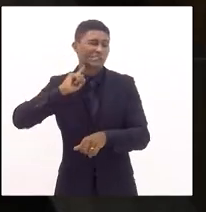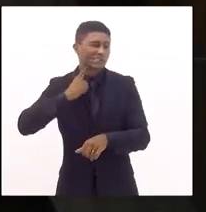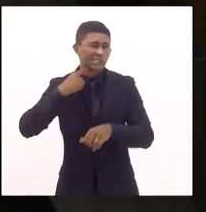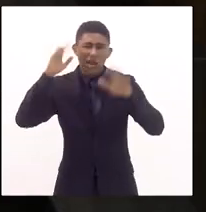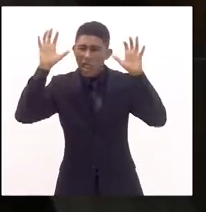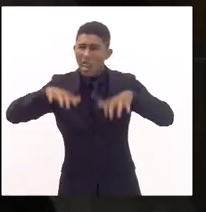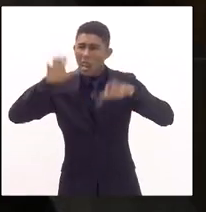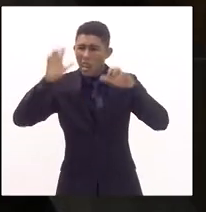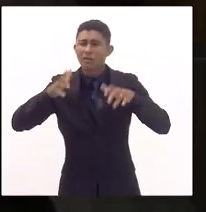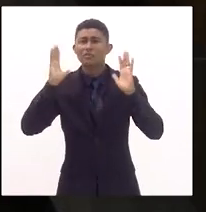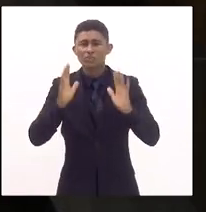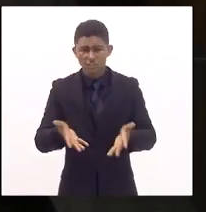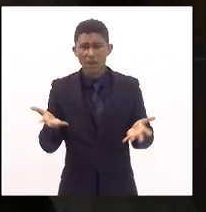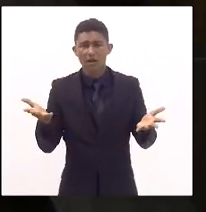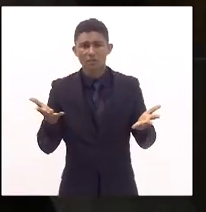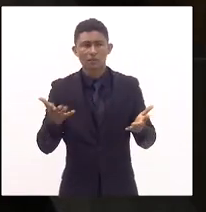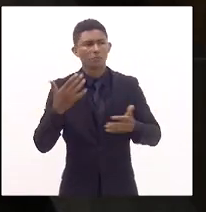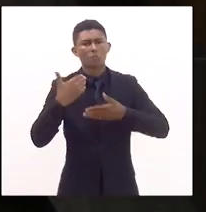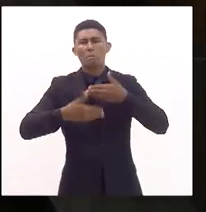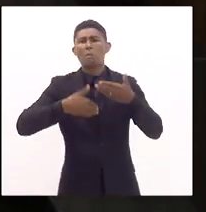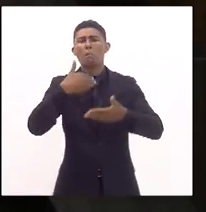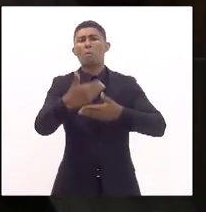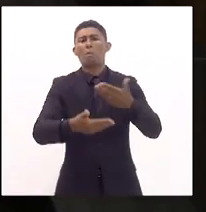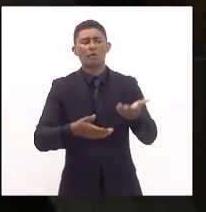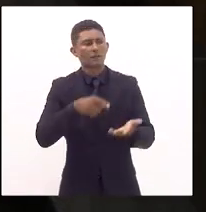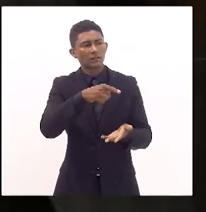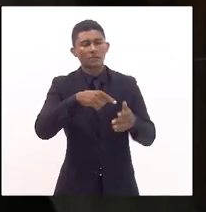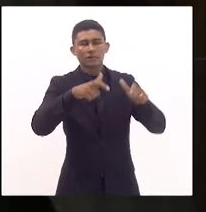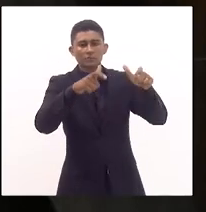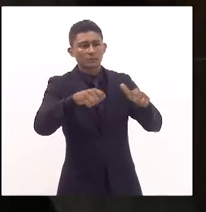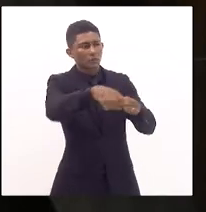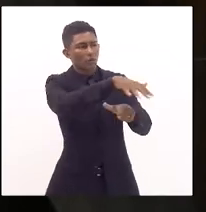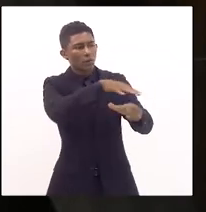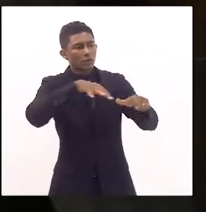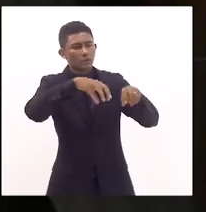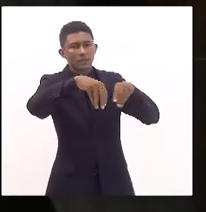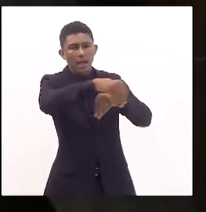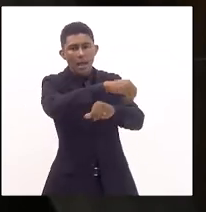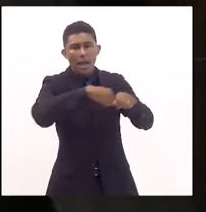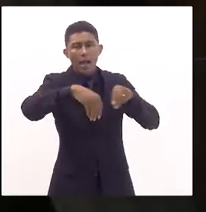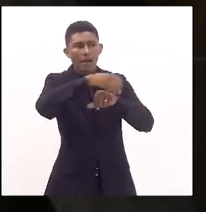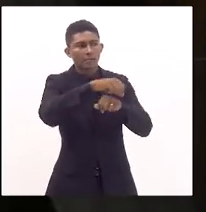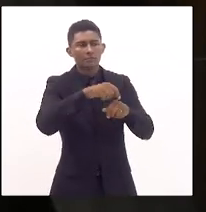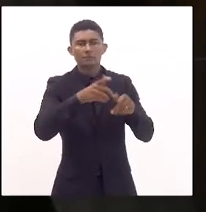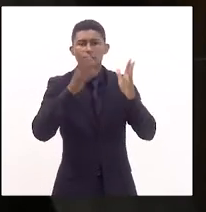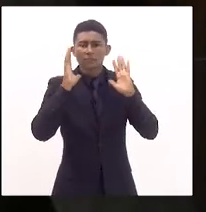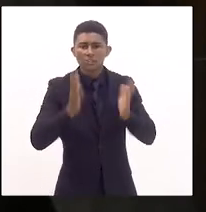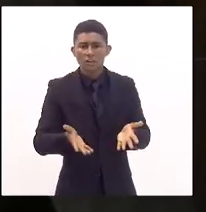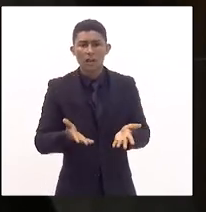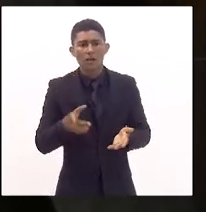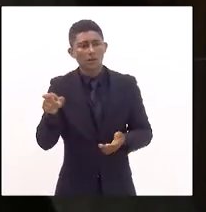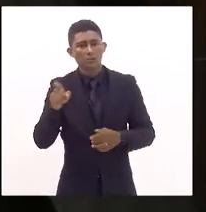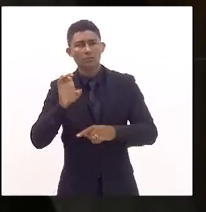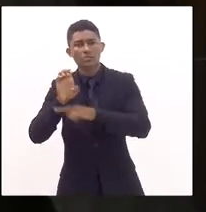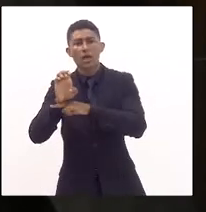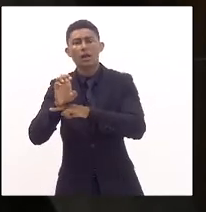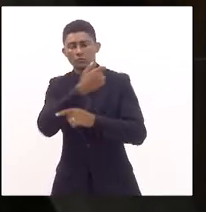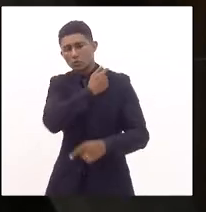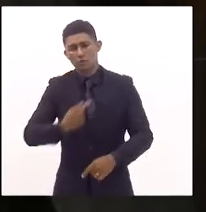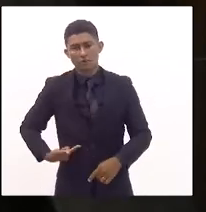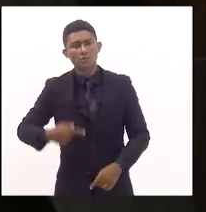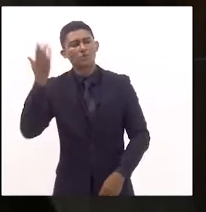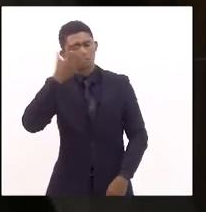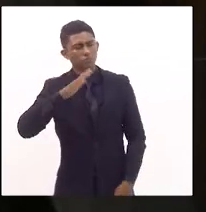foi suficiente para que o assentamento Terra Prometida tivesse, digamos assim, as promessas